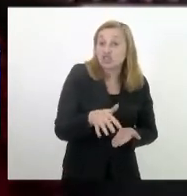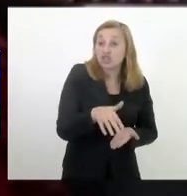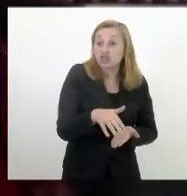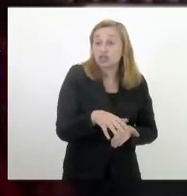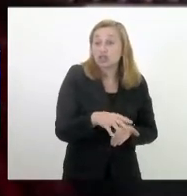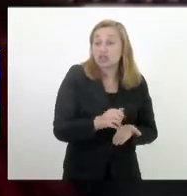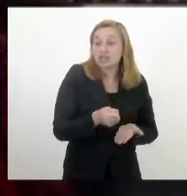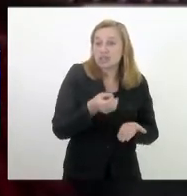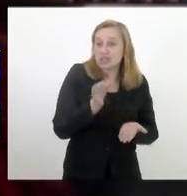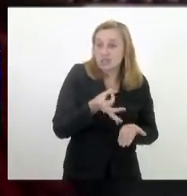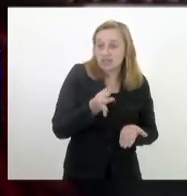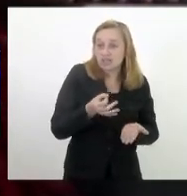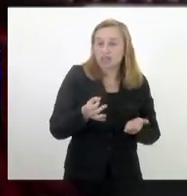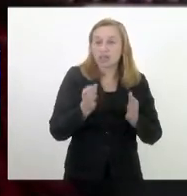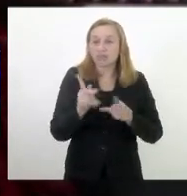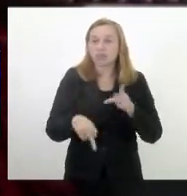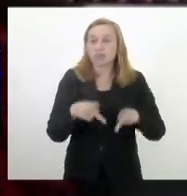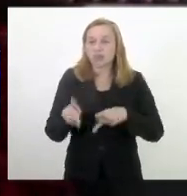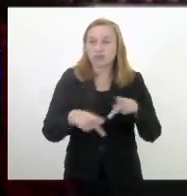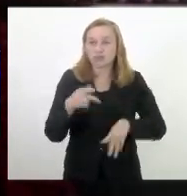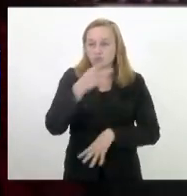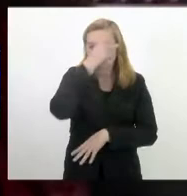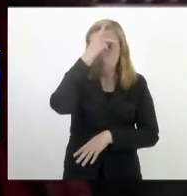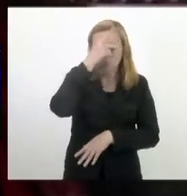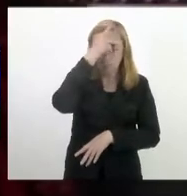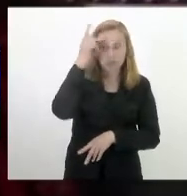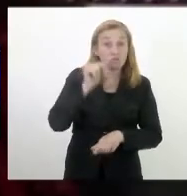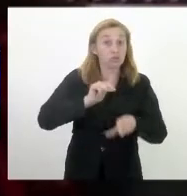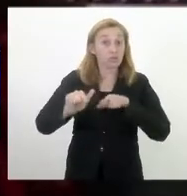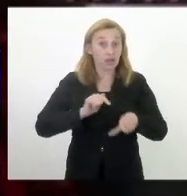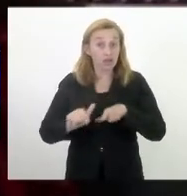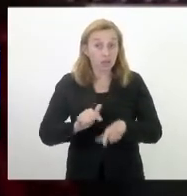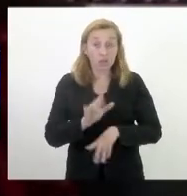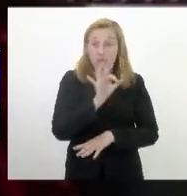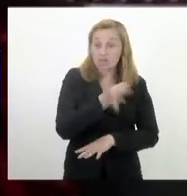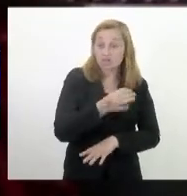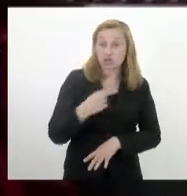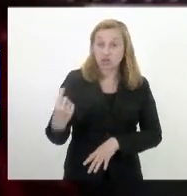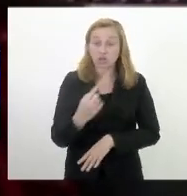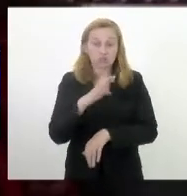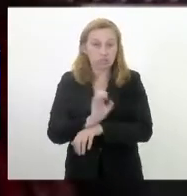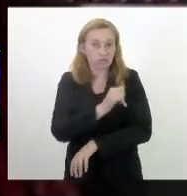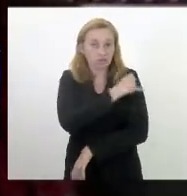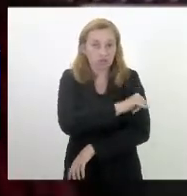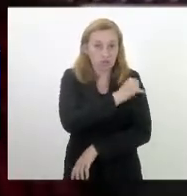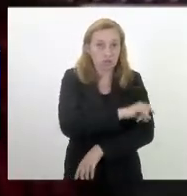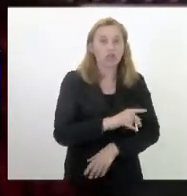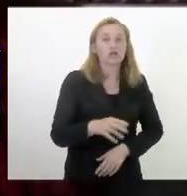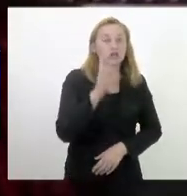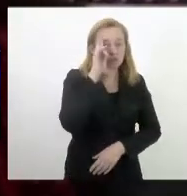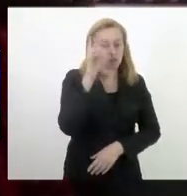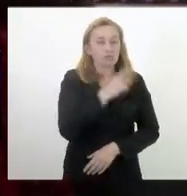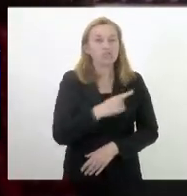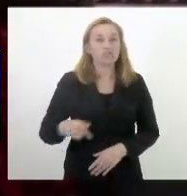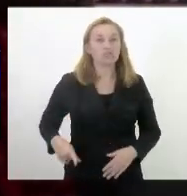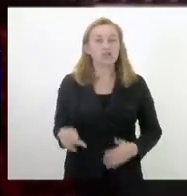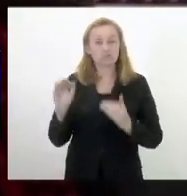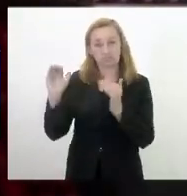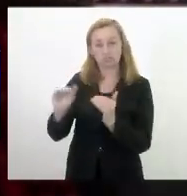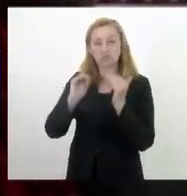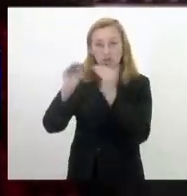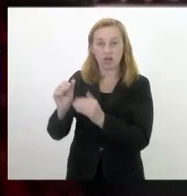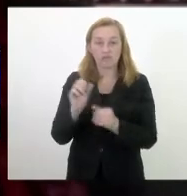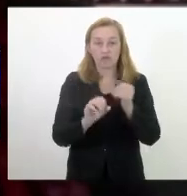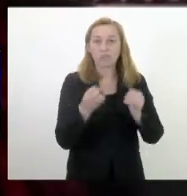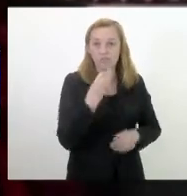e de garantias da população trabalhadora, é imperativo que nós aqui no Estado do Rio de Janeiro, e Vossa Excelência faz isso com esse